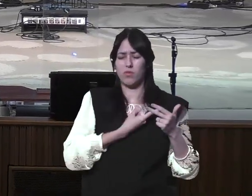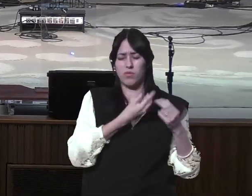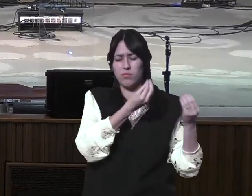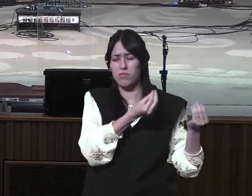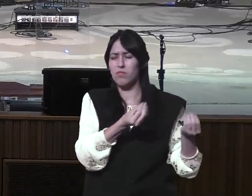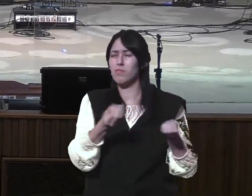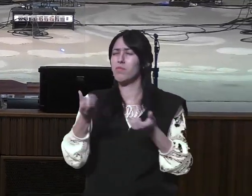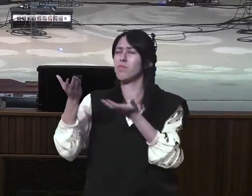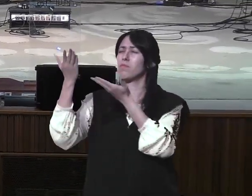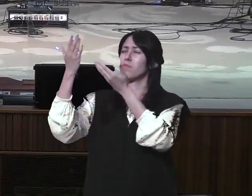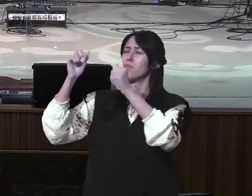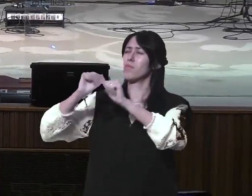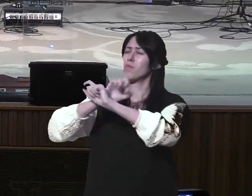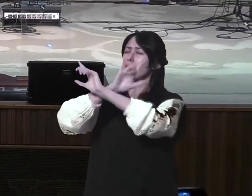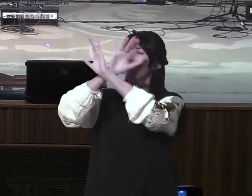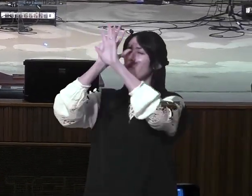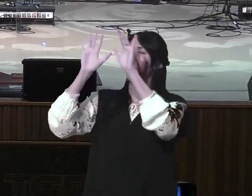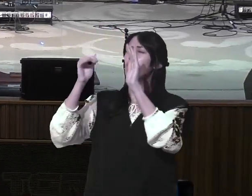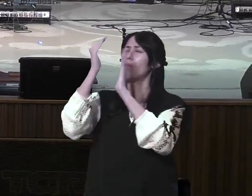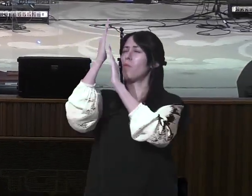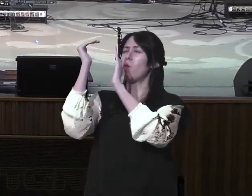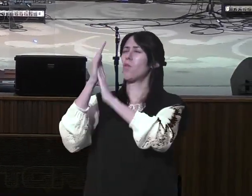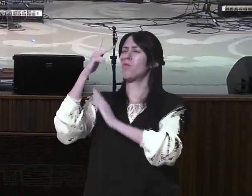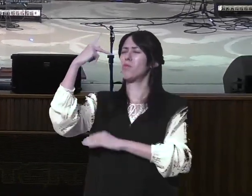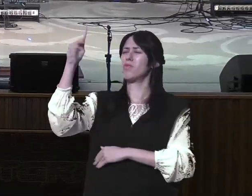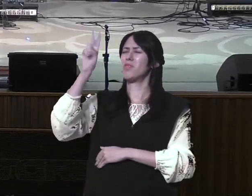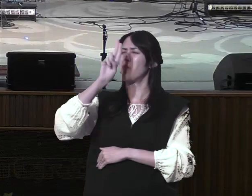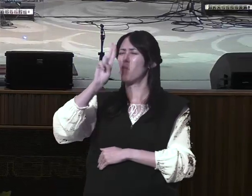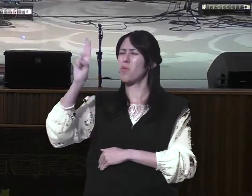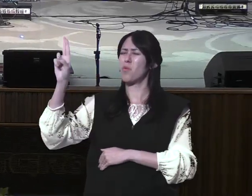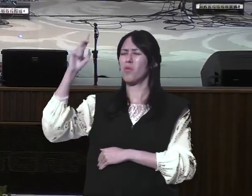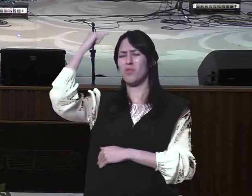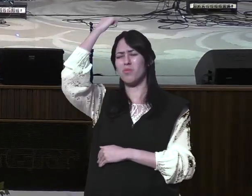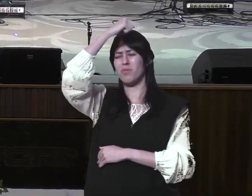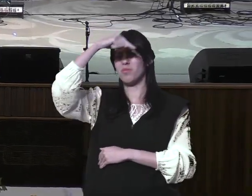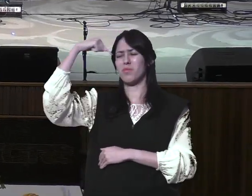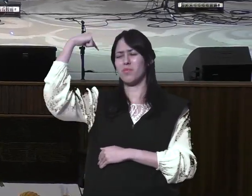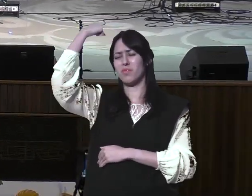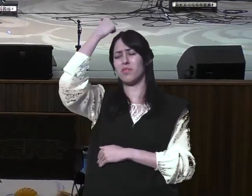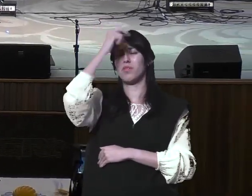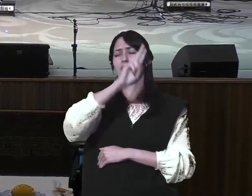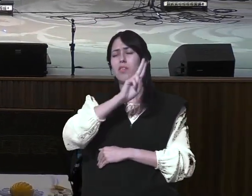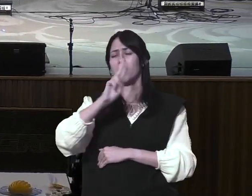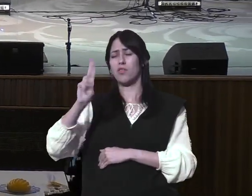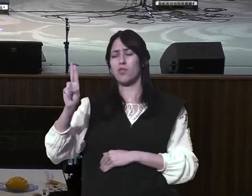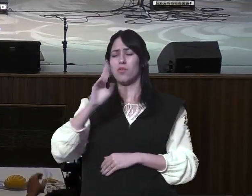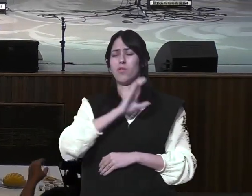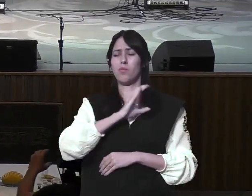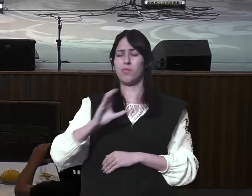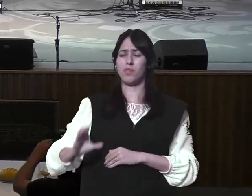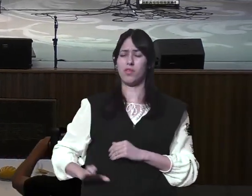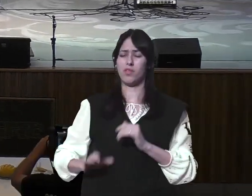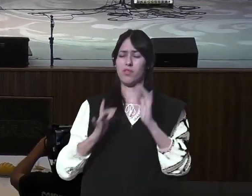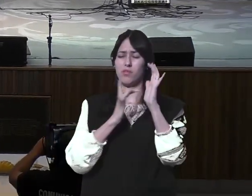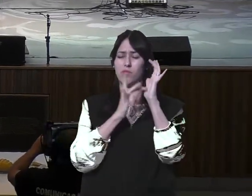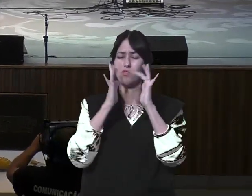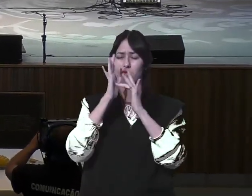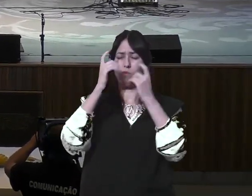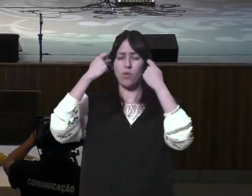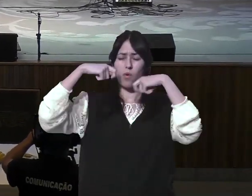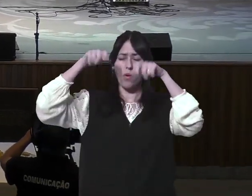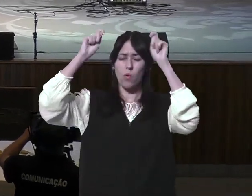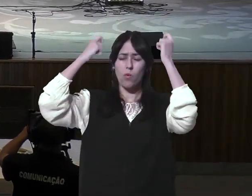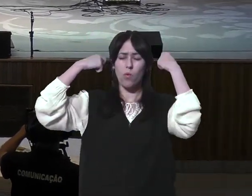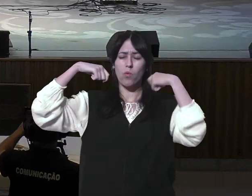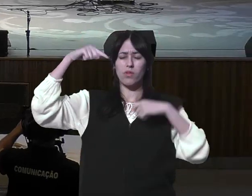glória e louvor do Teu santo e precioso nome, em nome de Cristo Jesus, o Cordeiro Santo